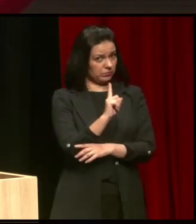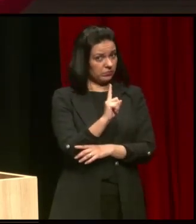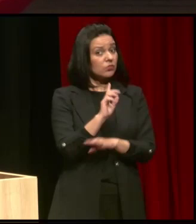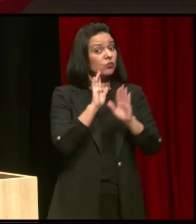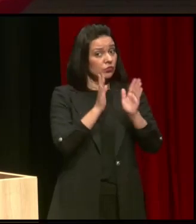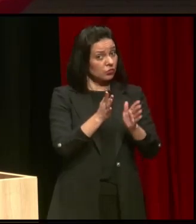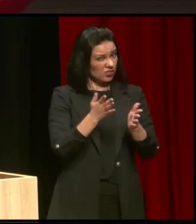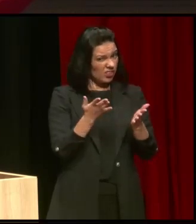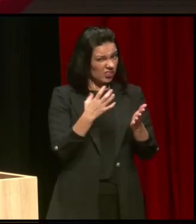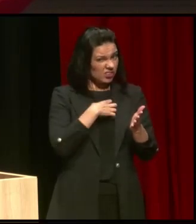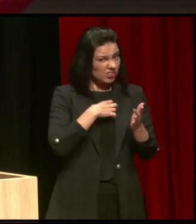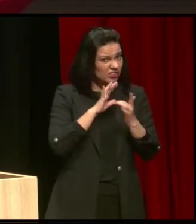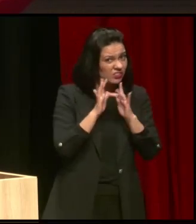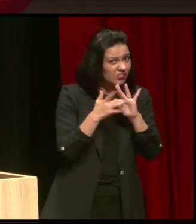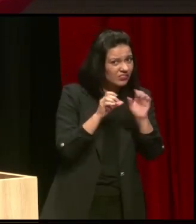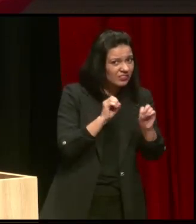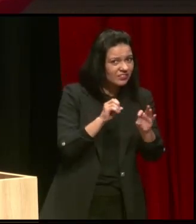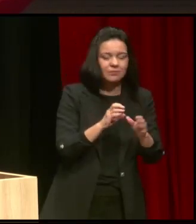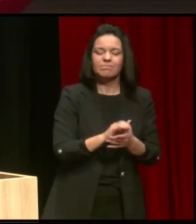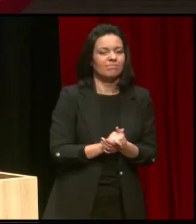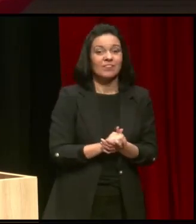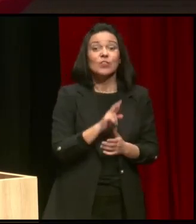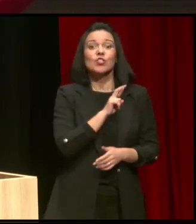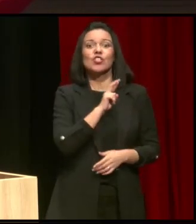em João? Não, o que ele fala?